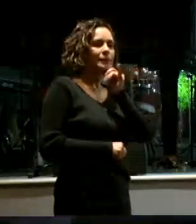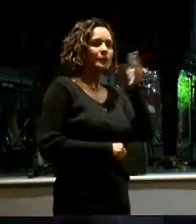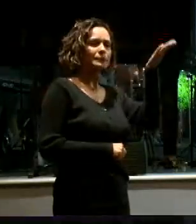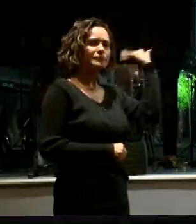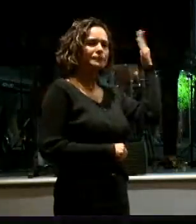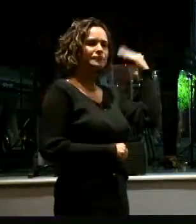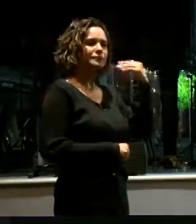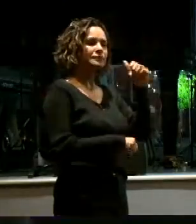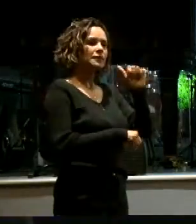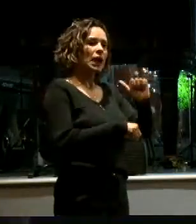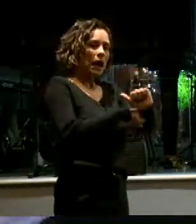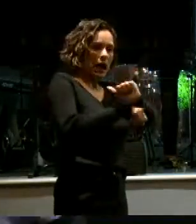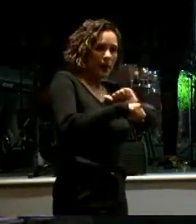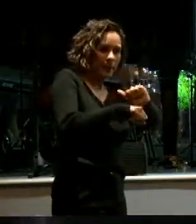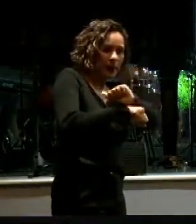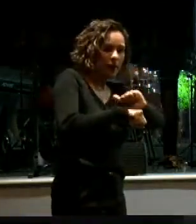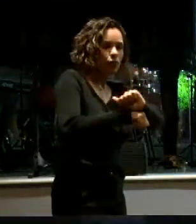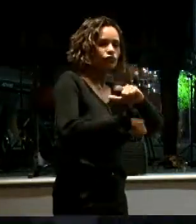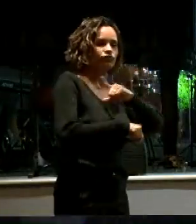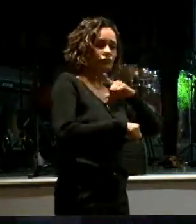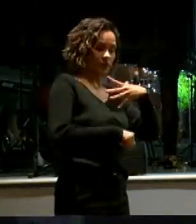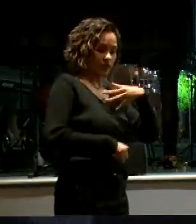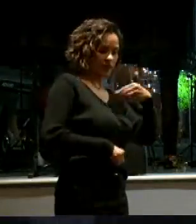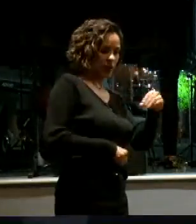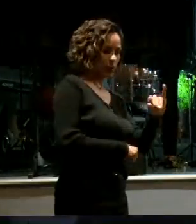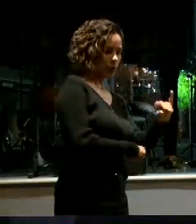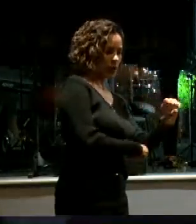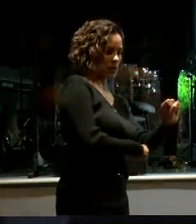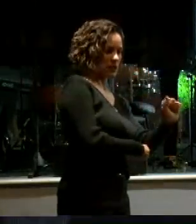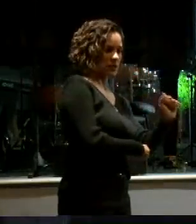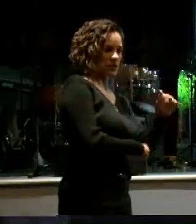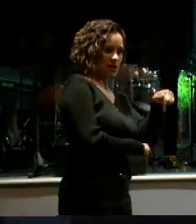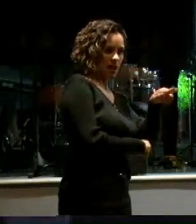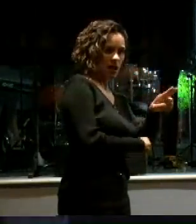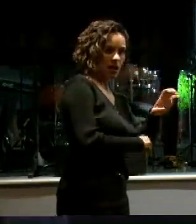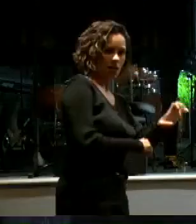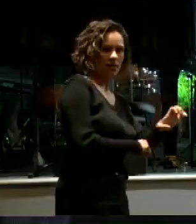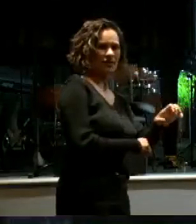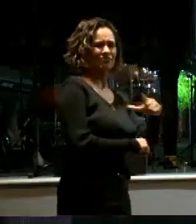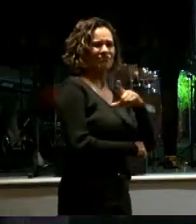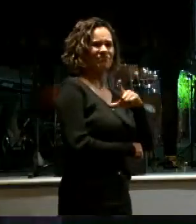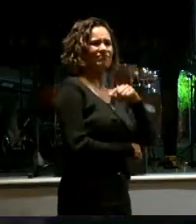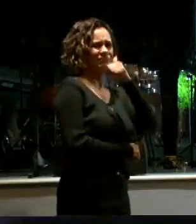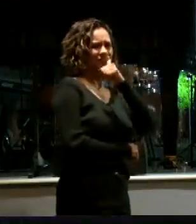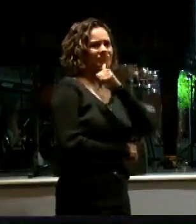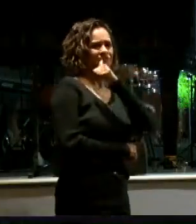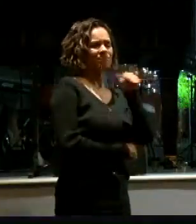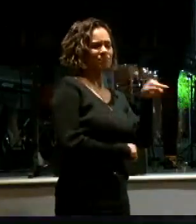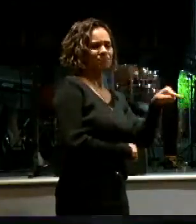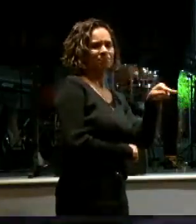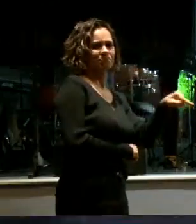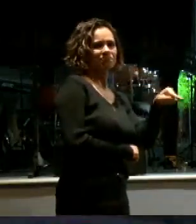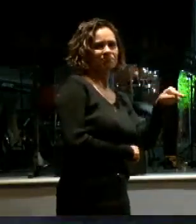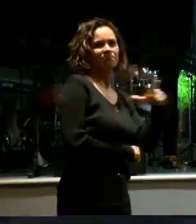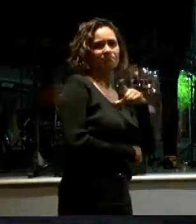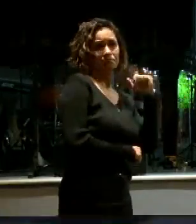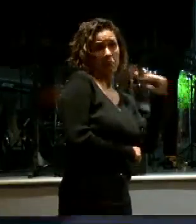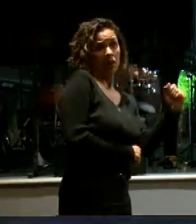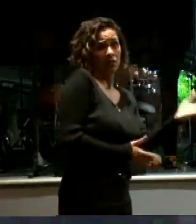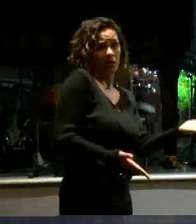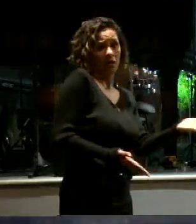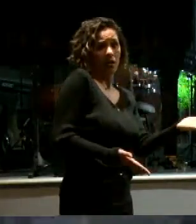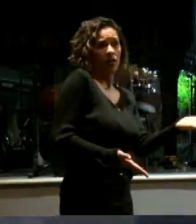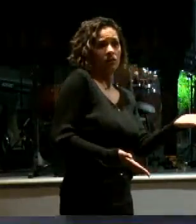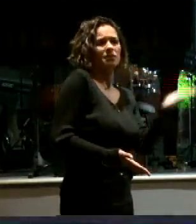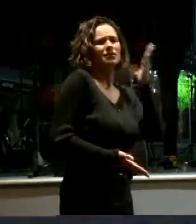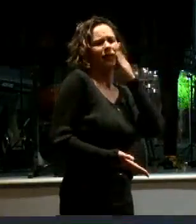Isaque para o sacrifício, ele sabia que ia acontecer aquele sacrifício, porque todos os deuses do